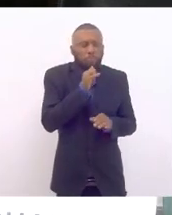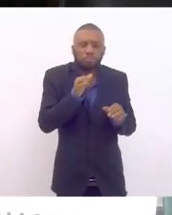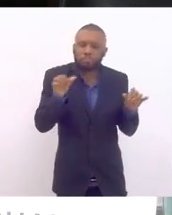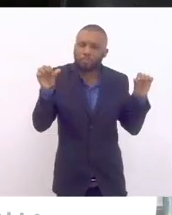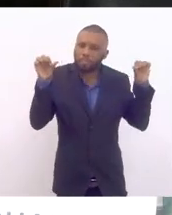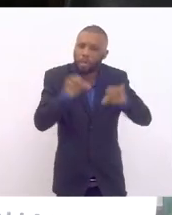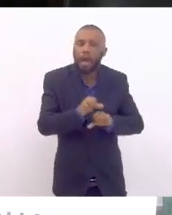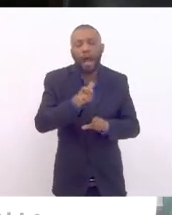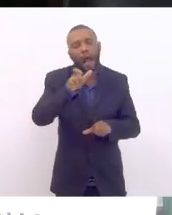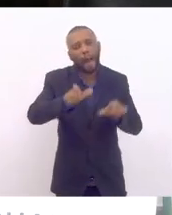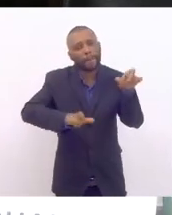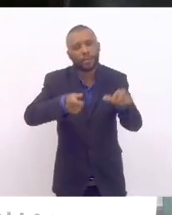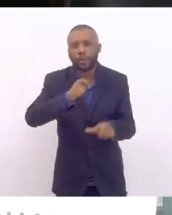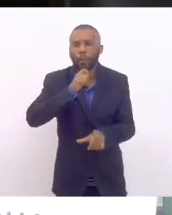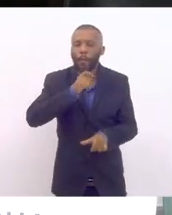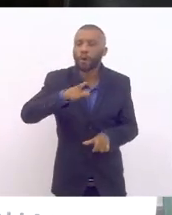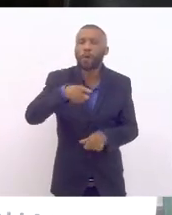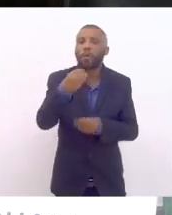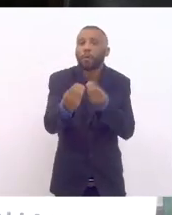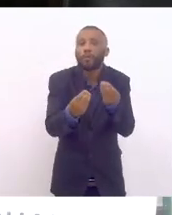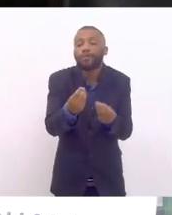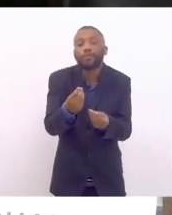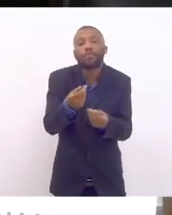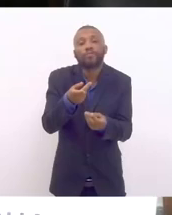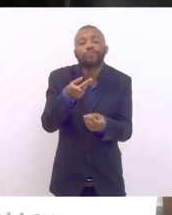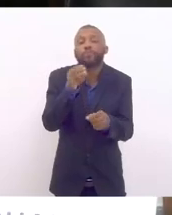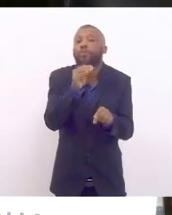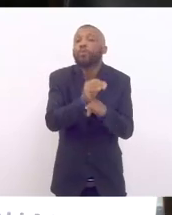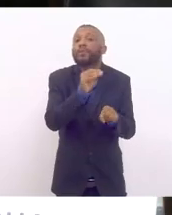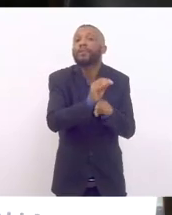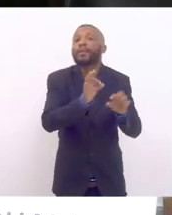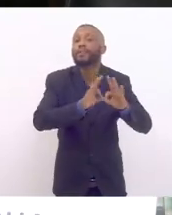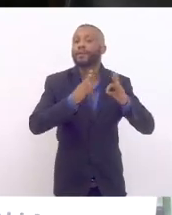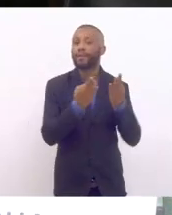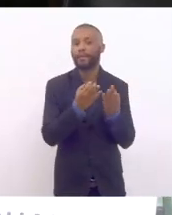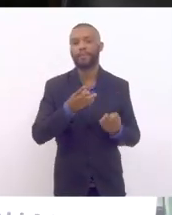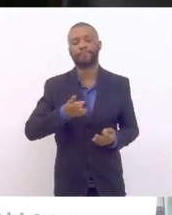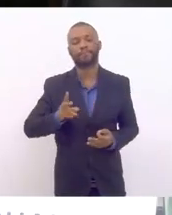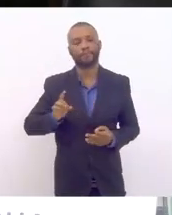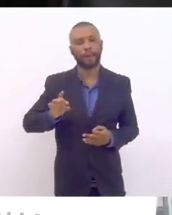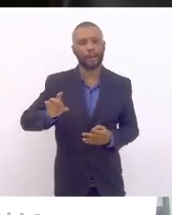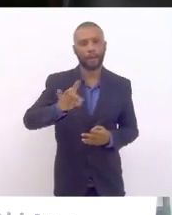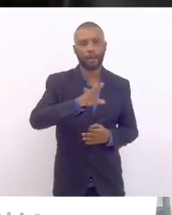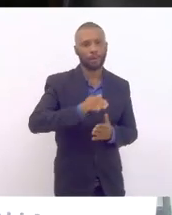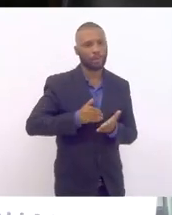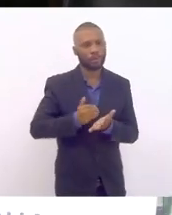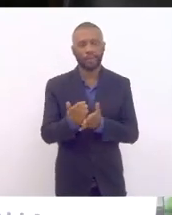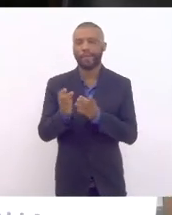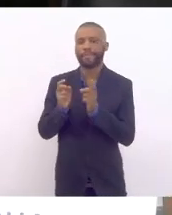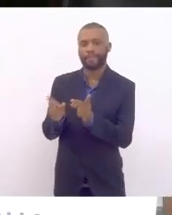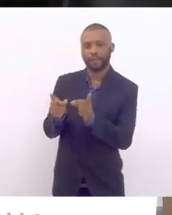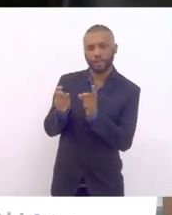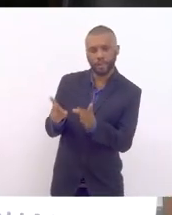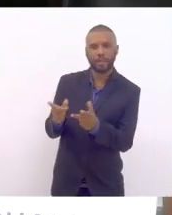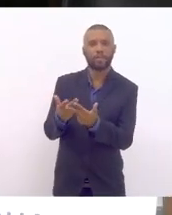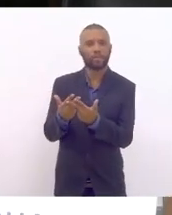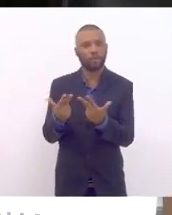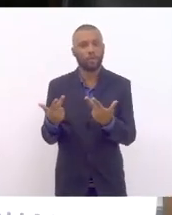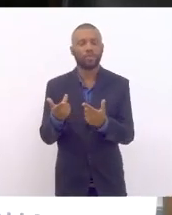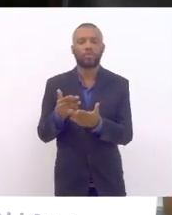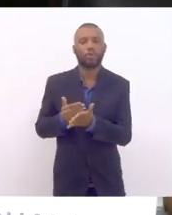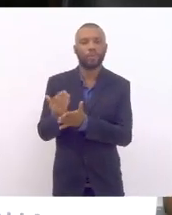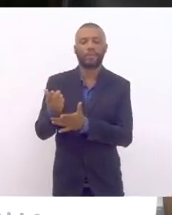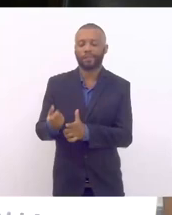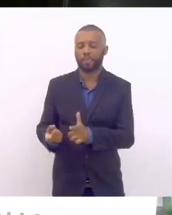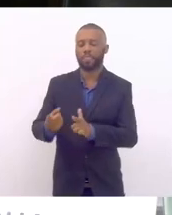não tinham como manter suas famílias as pessoas começaram a vender seus bens começaram a